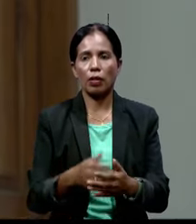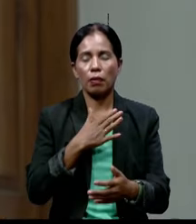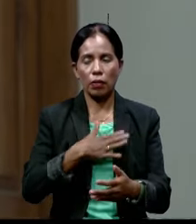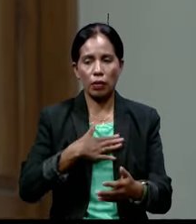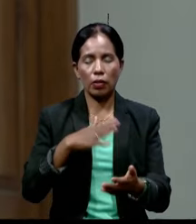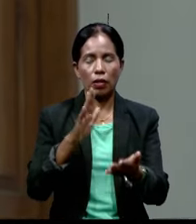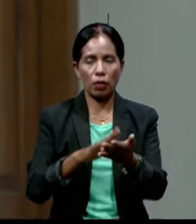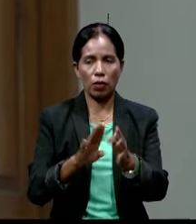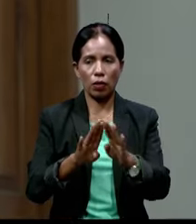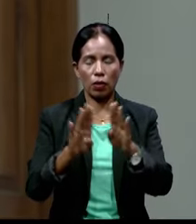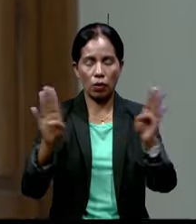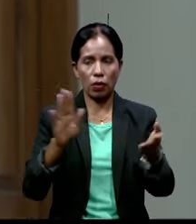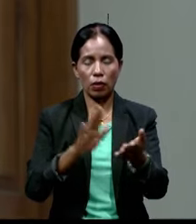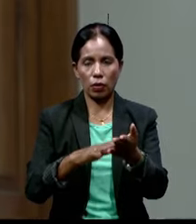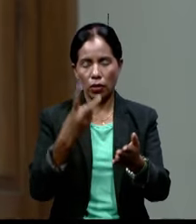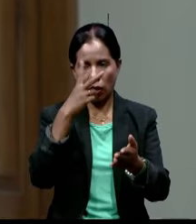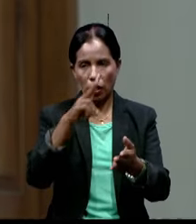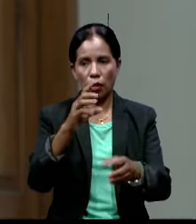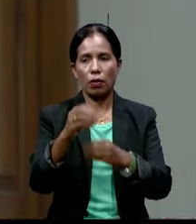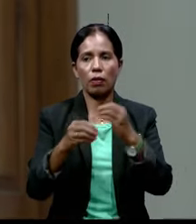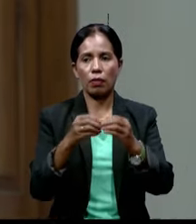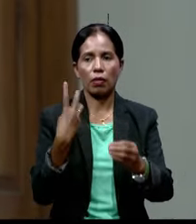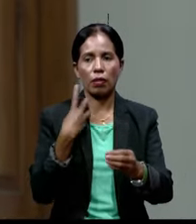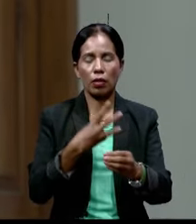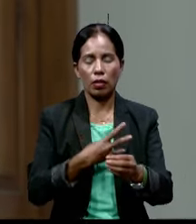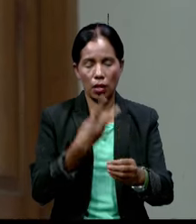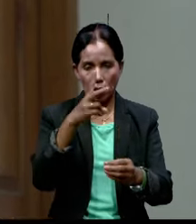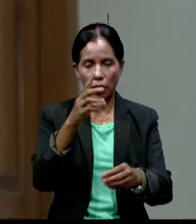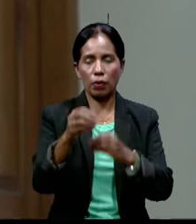paralelo, superintendente Sirahareira, né? Está repara a escola, classe paralelo.